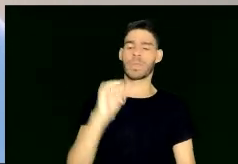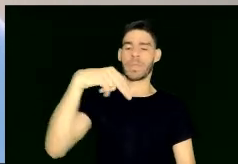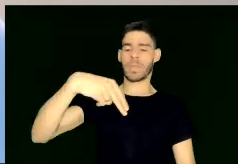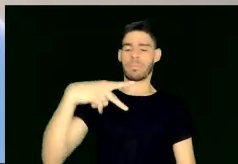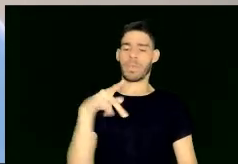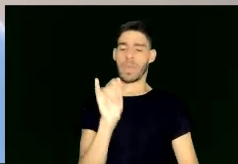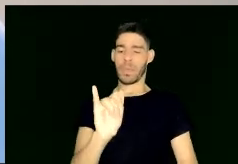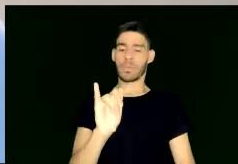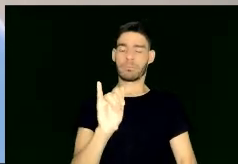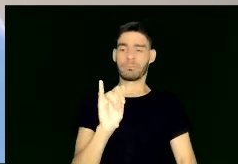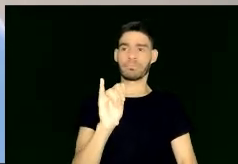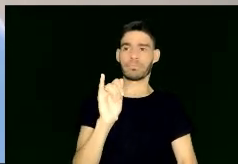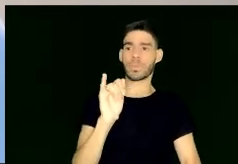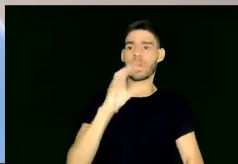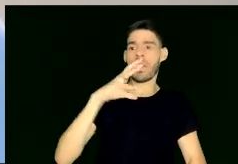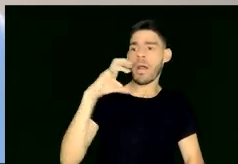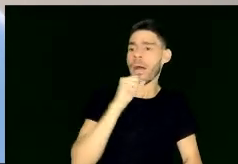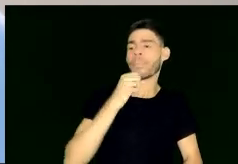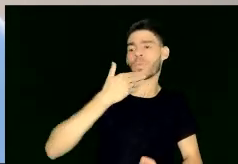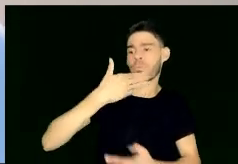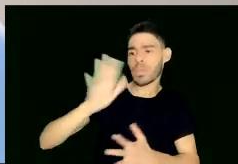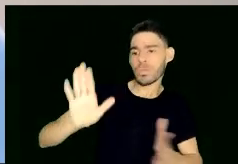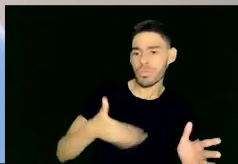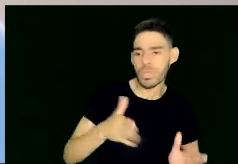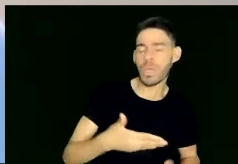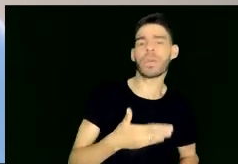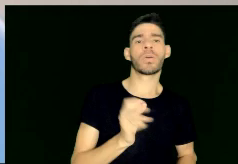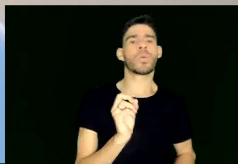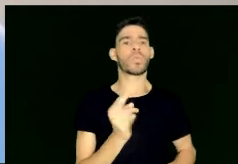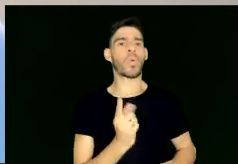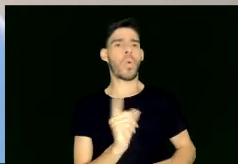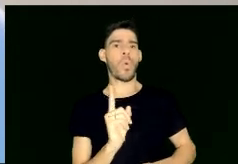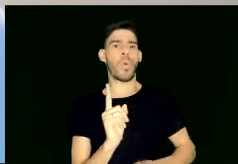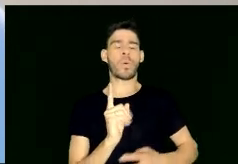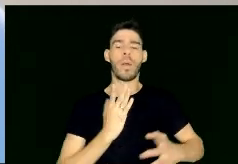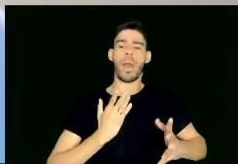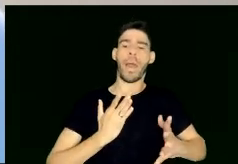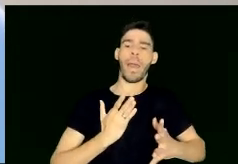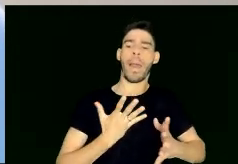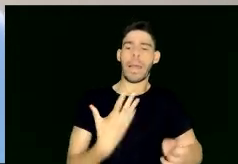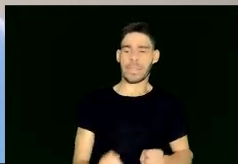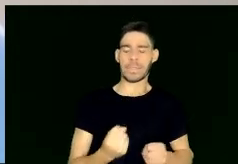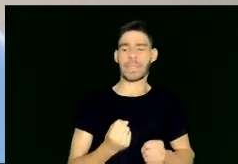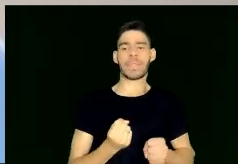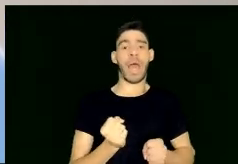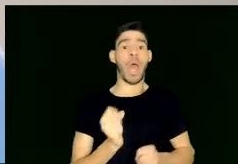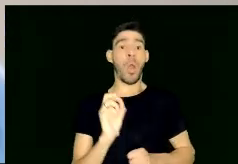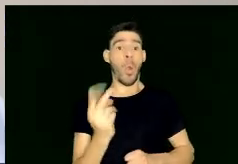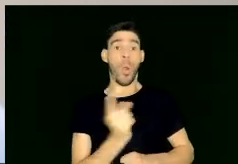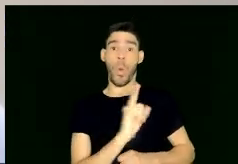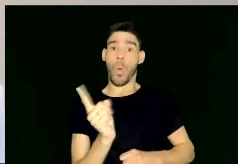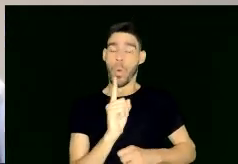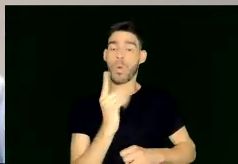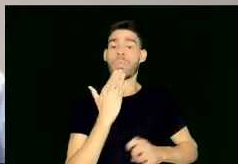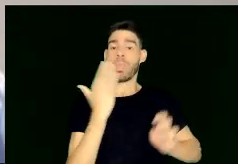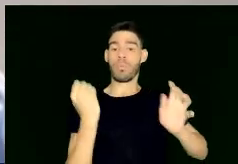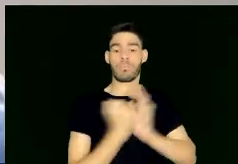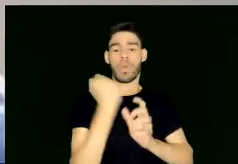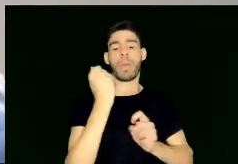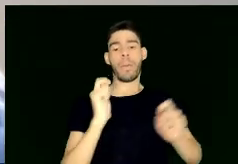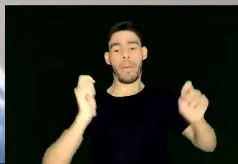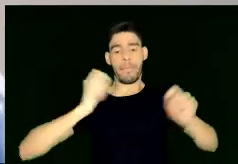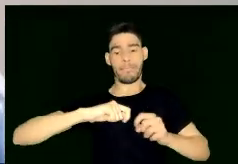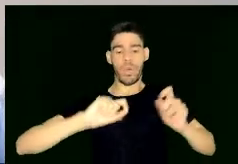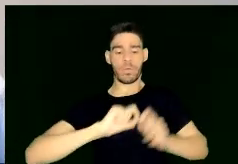as decisões do INPI de apressar os pedidos ou não, de indeferir ou conceder esses pedidos